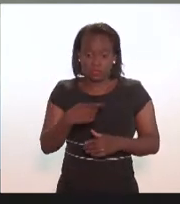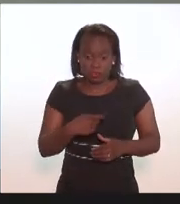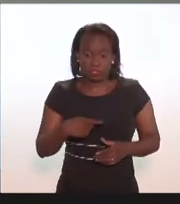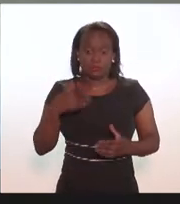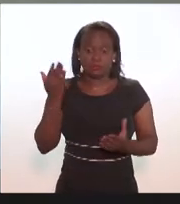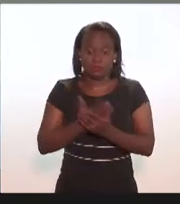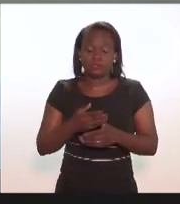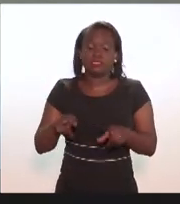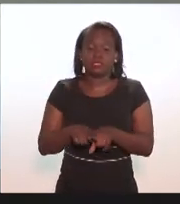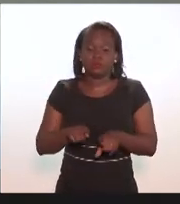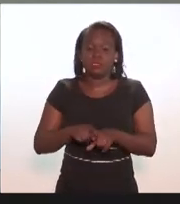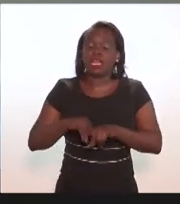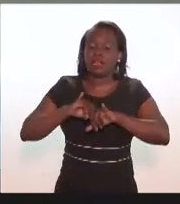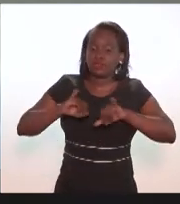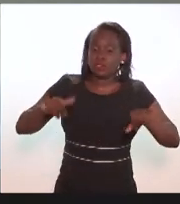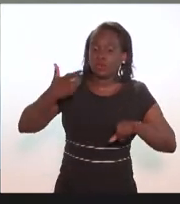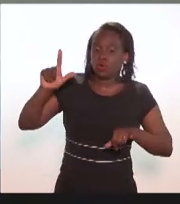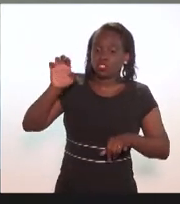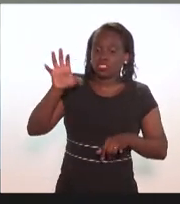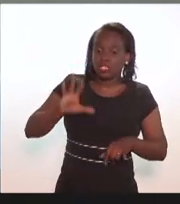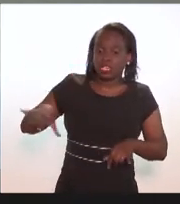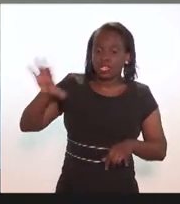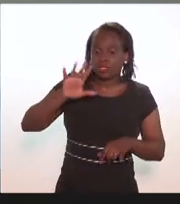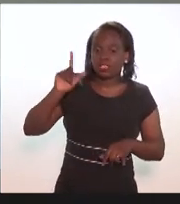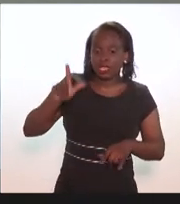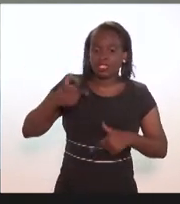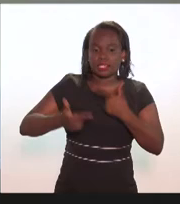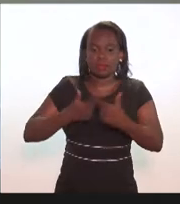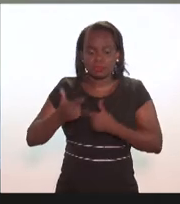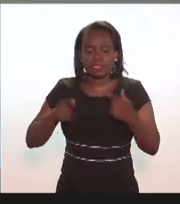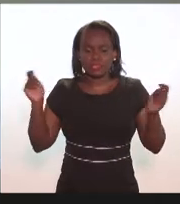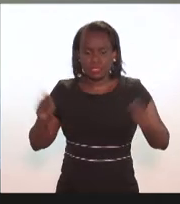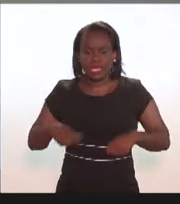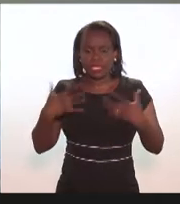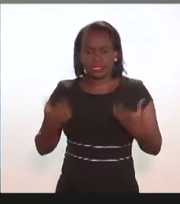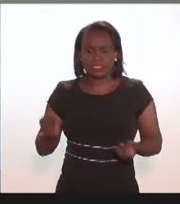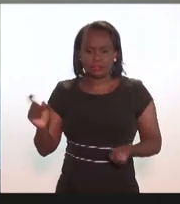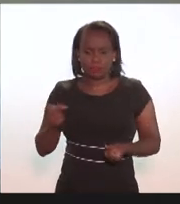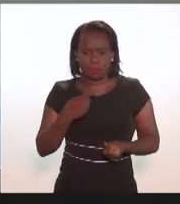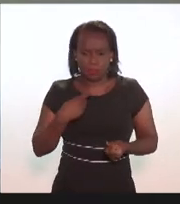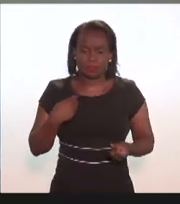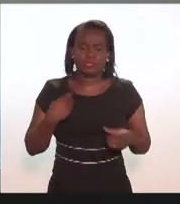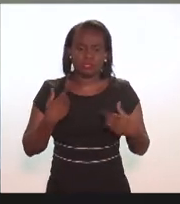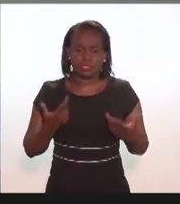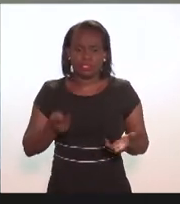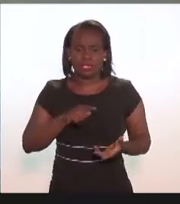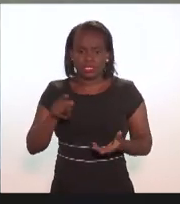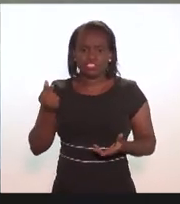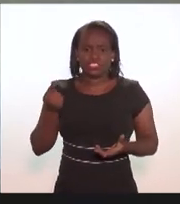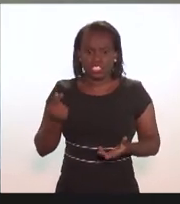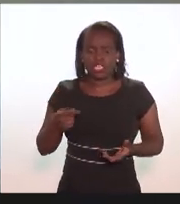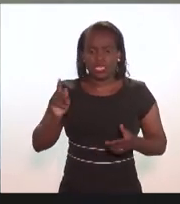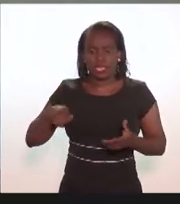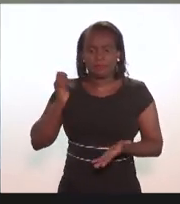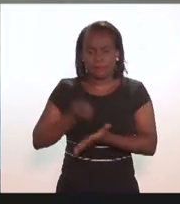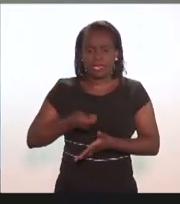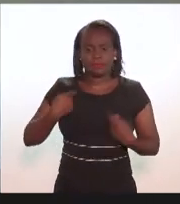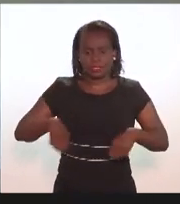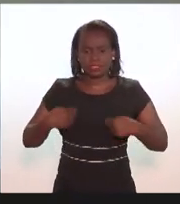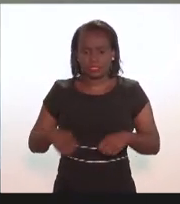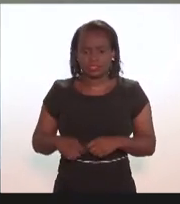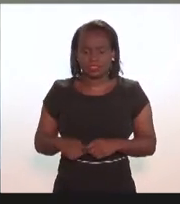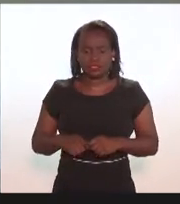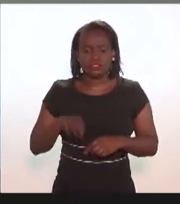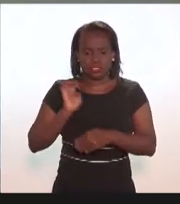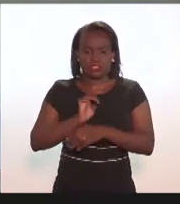como sinalizou para os outros estados que essa é uma operação passível de tributação e que, portanto, esse dinheiro é devido aos cofres do